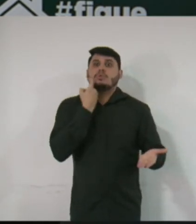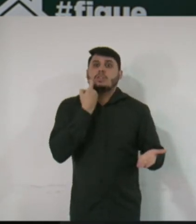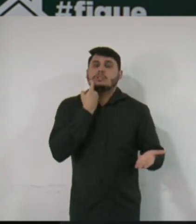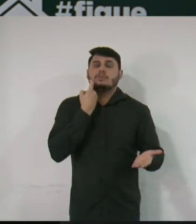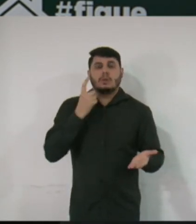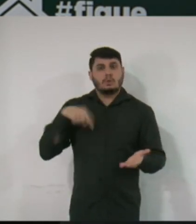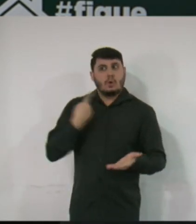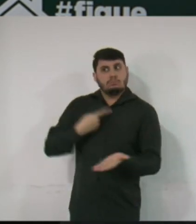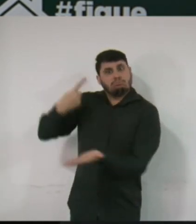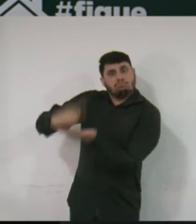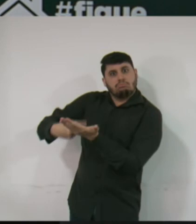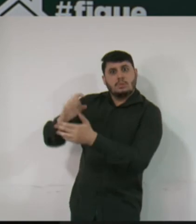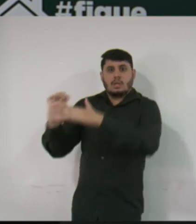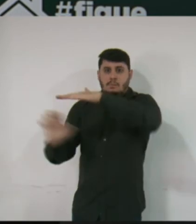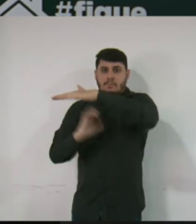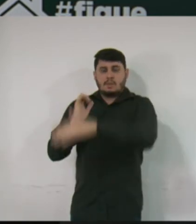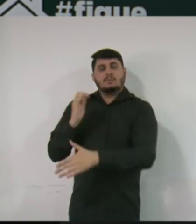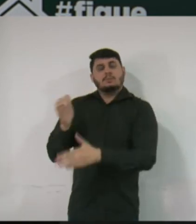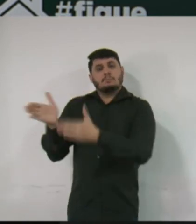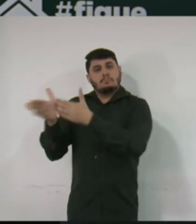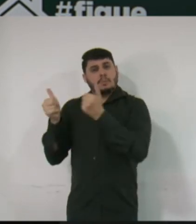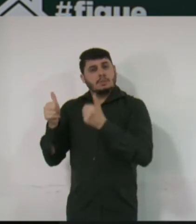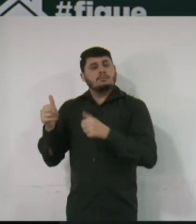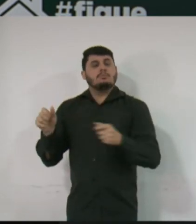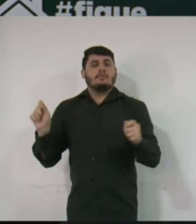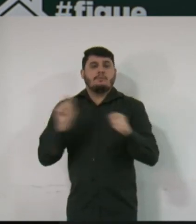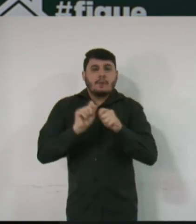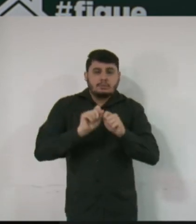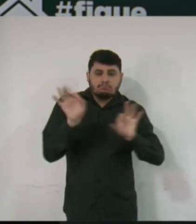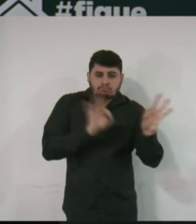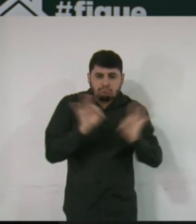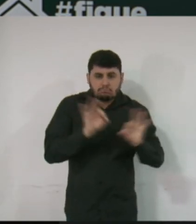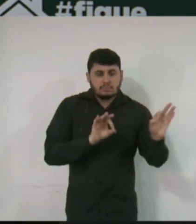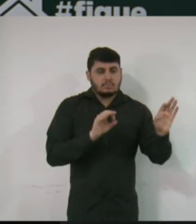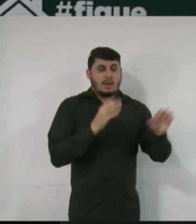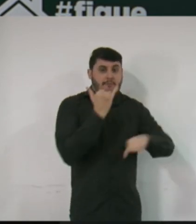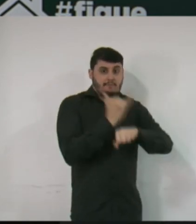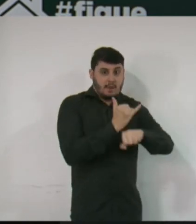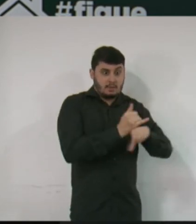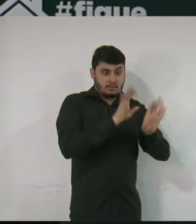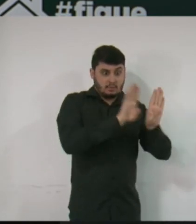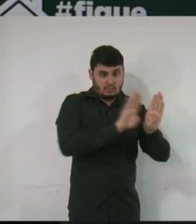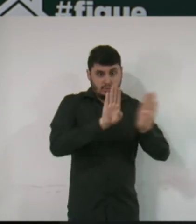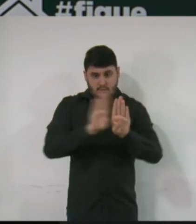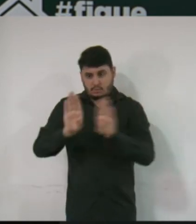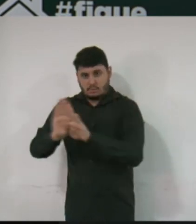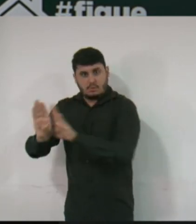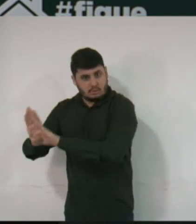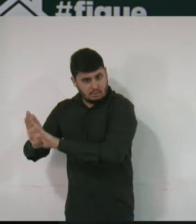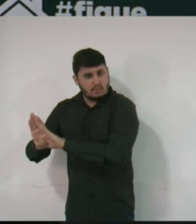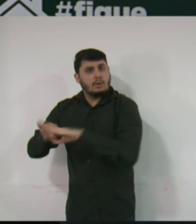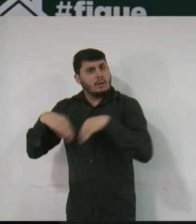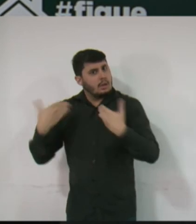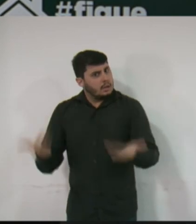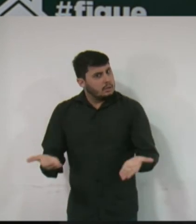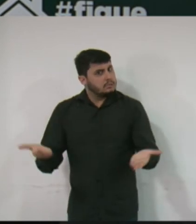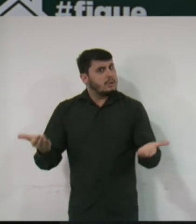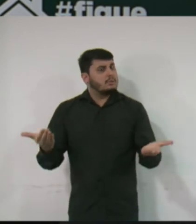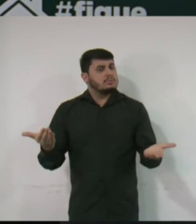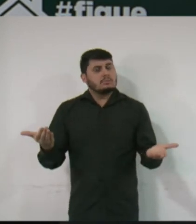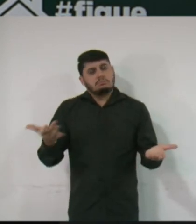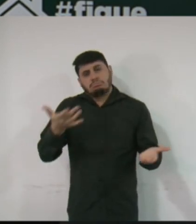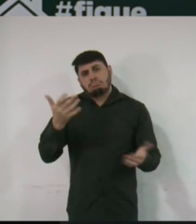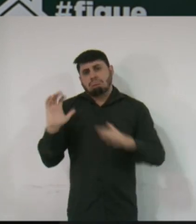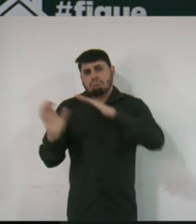empresa. E no próprio sábado, no dia seguinte, a empresa achou por si de colocar as placas